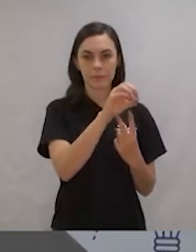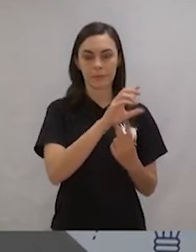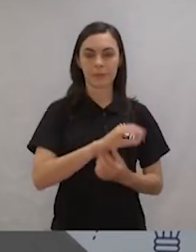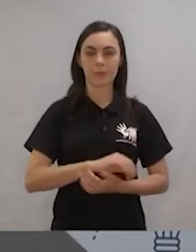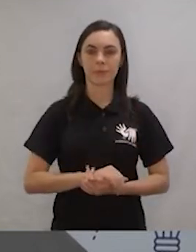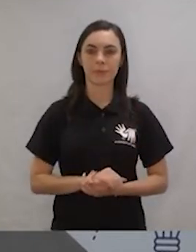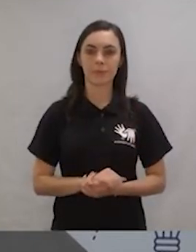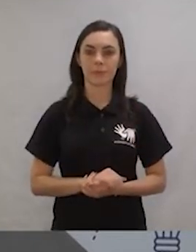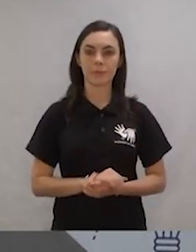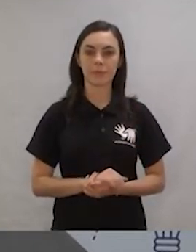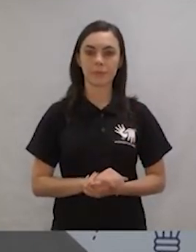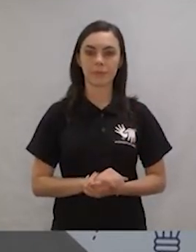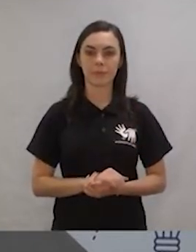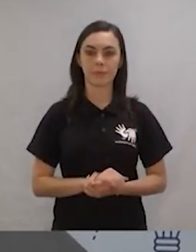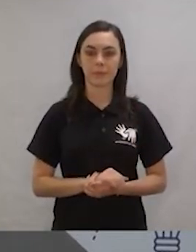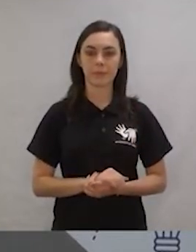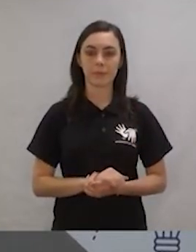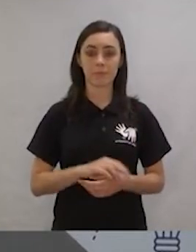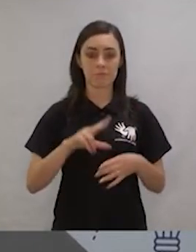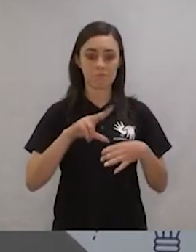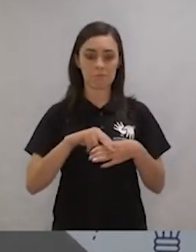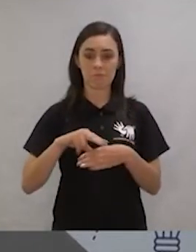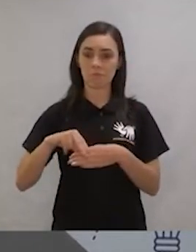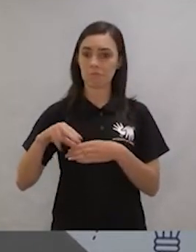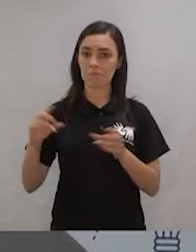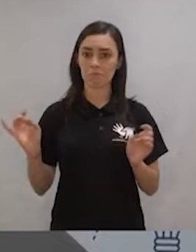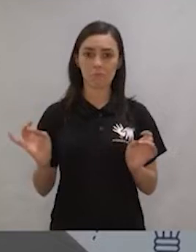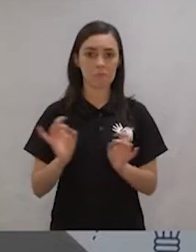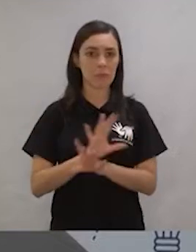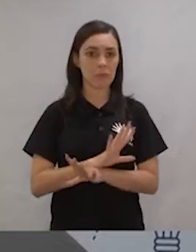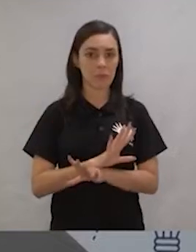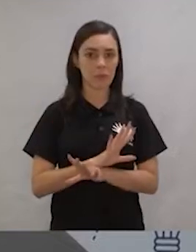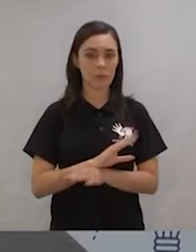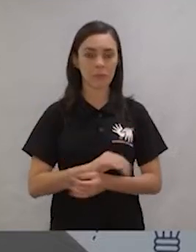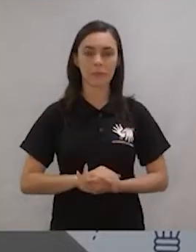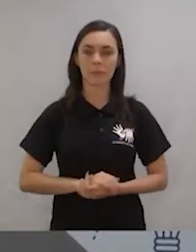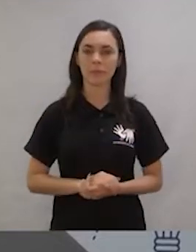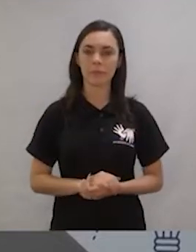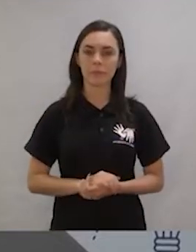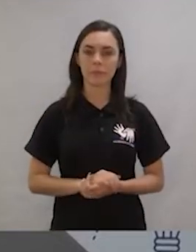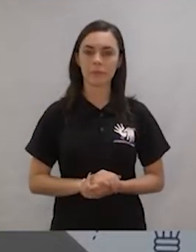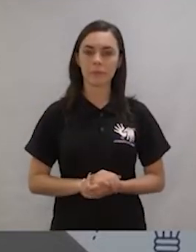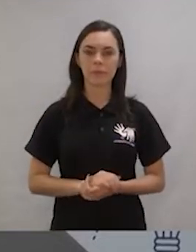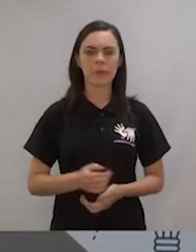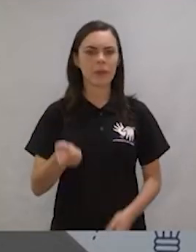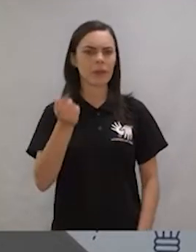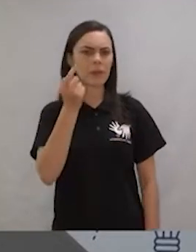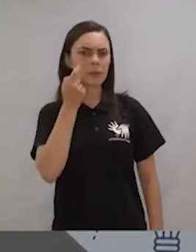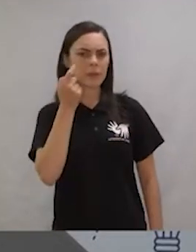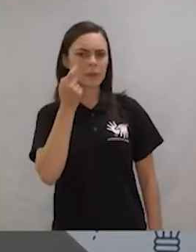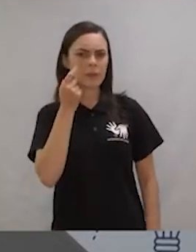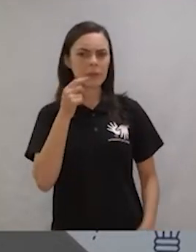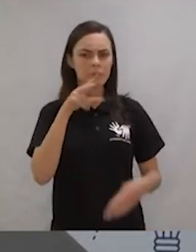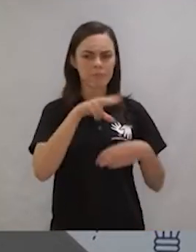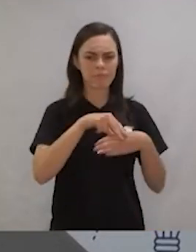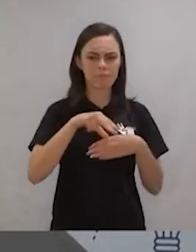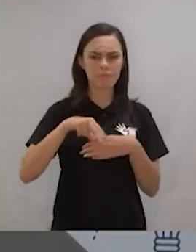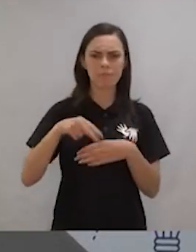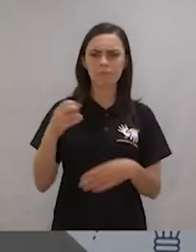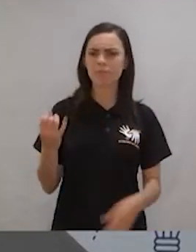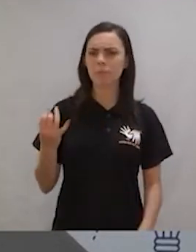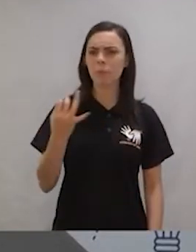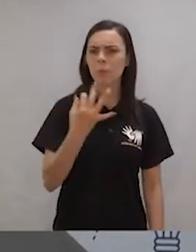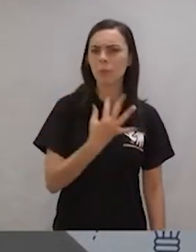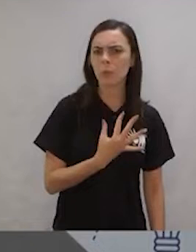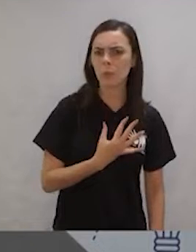6, 7, 8, 9, 10. Acabou os meus grampos. Vamos ver quantos grampos